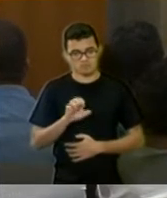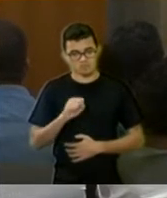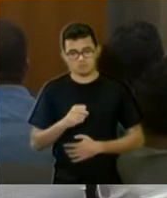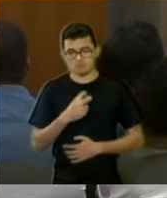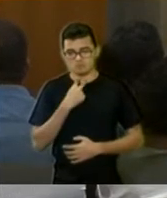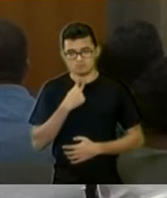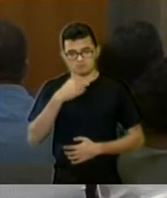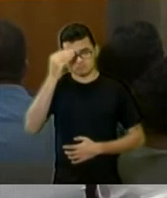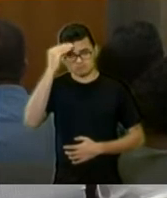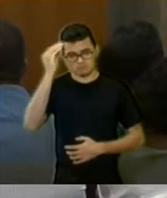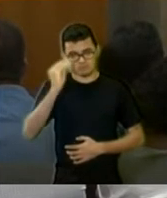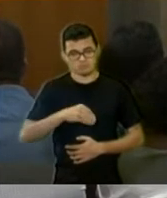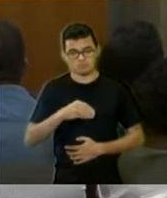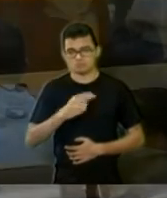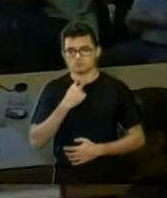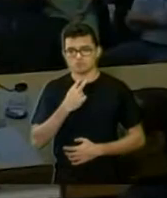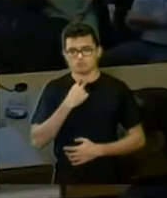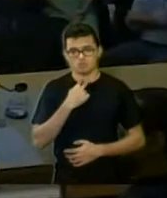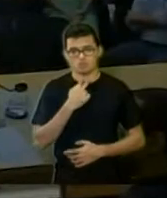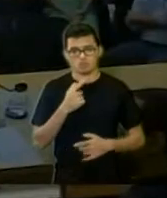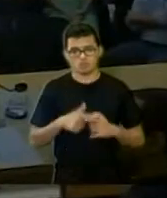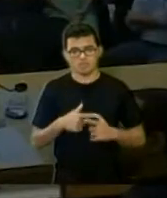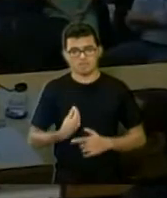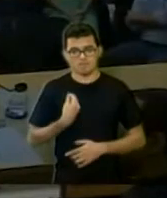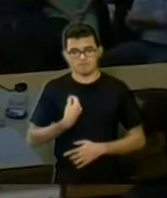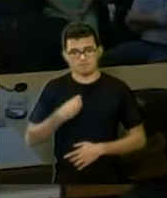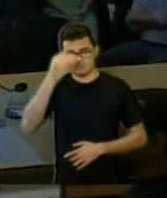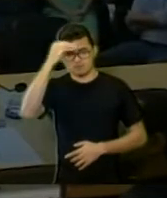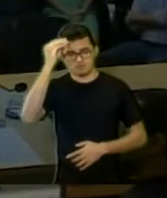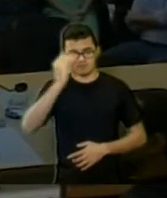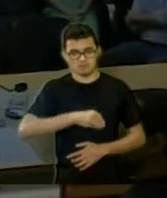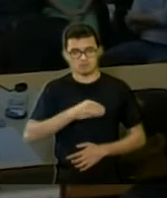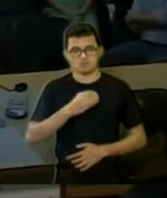nunca. Na vida, não se desiste.